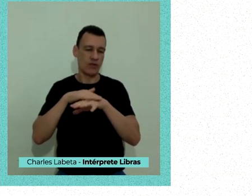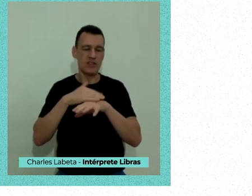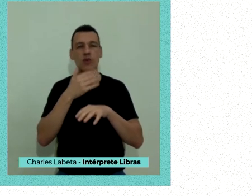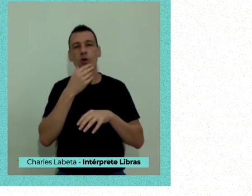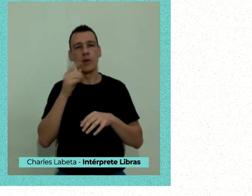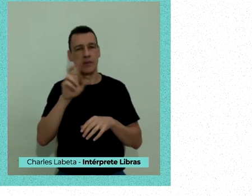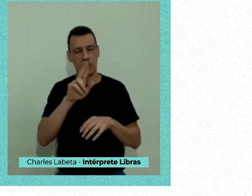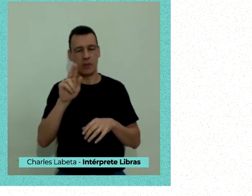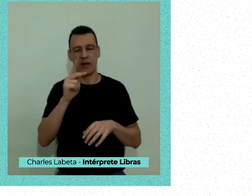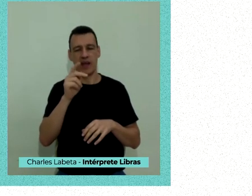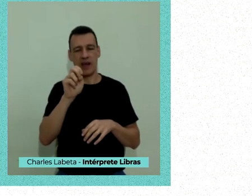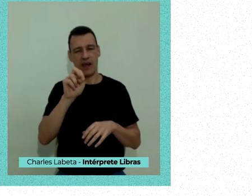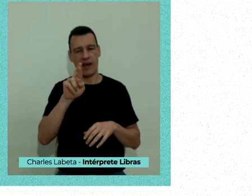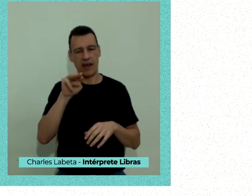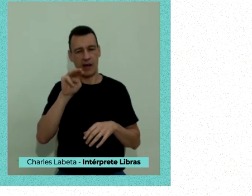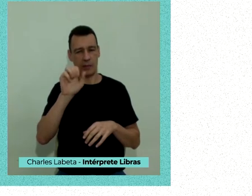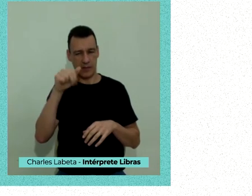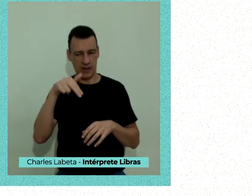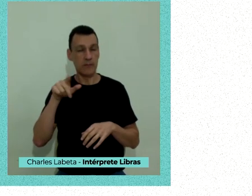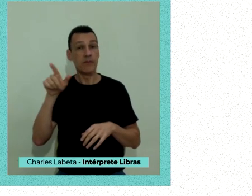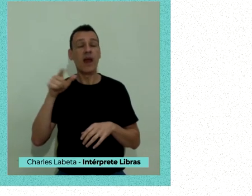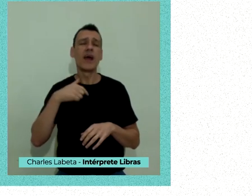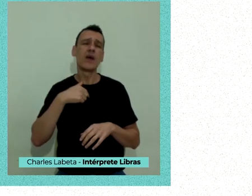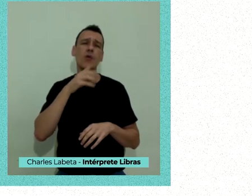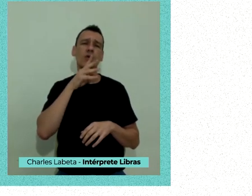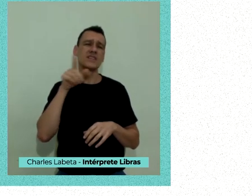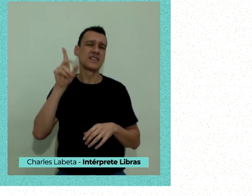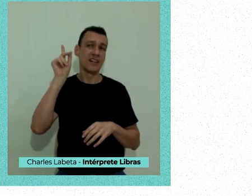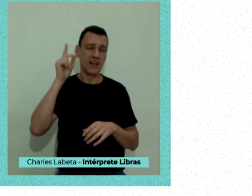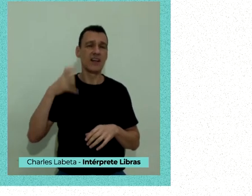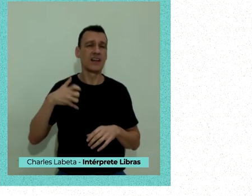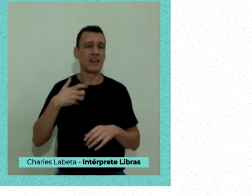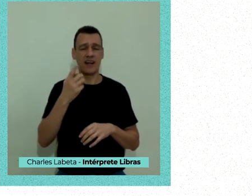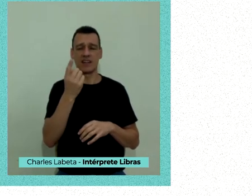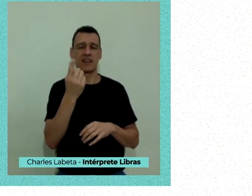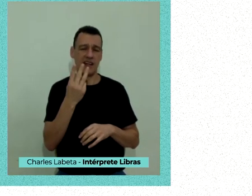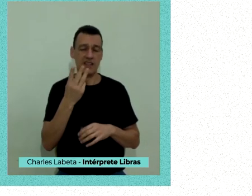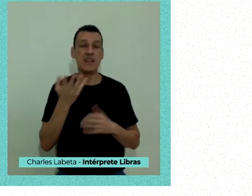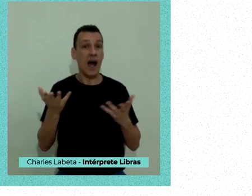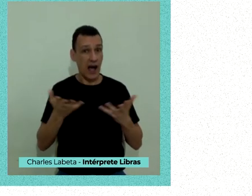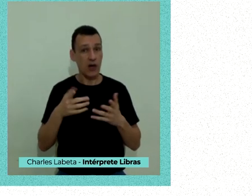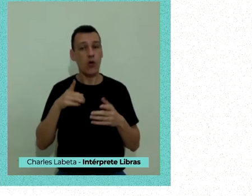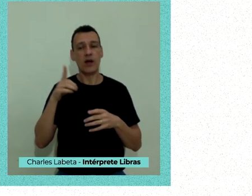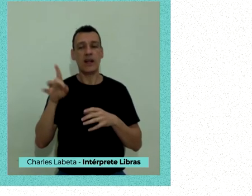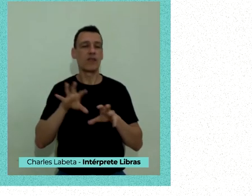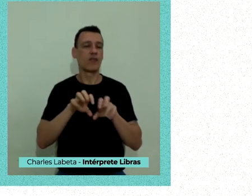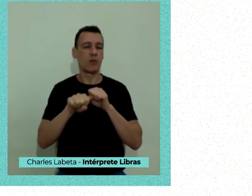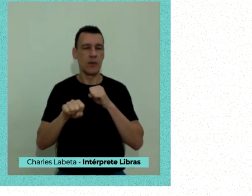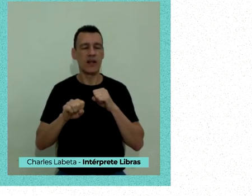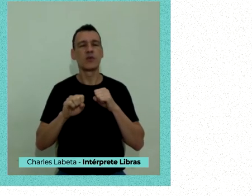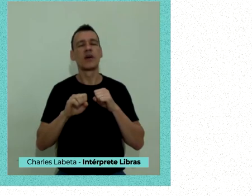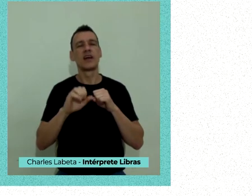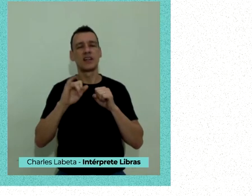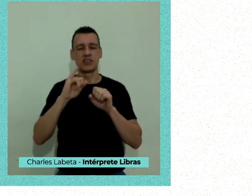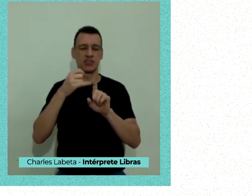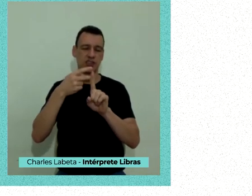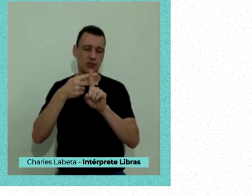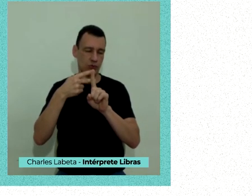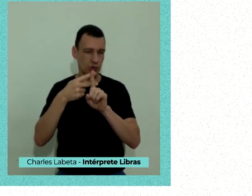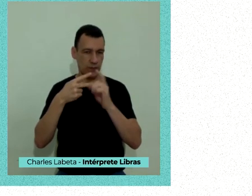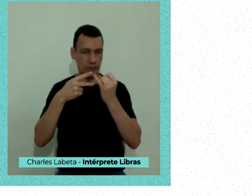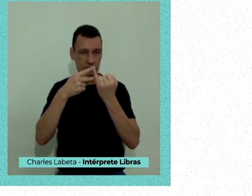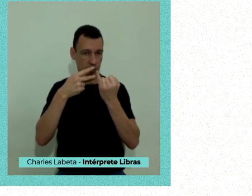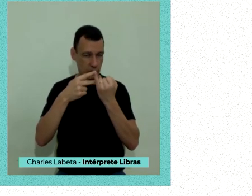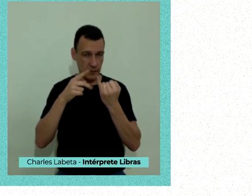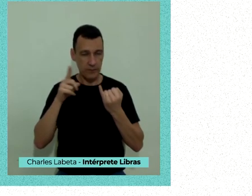que conheci quando ele tinha 13 anos, e agora ele está se formando no Instituto Federal, e ele faz um curso de